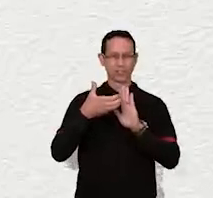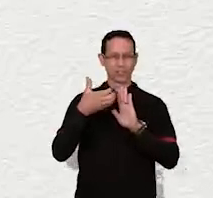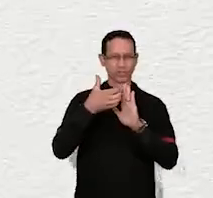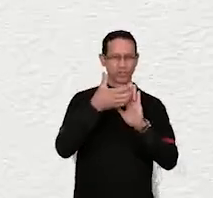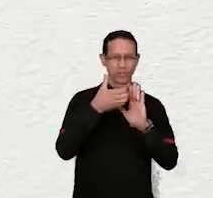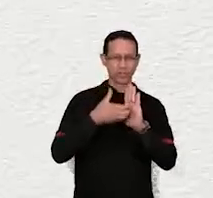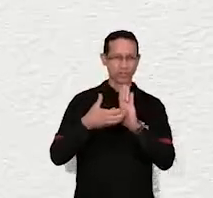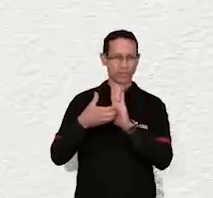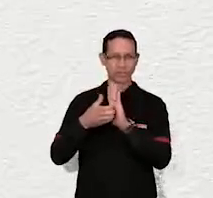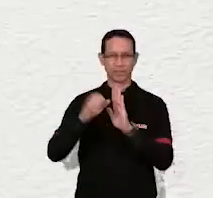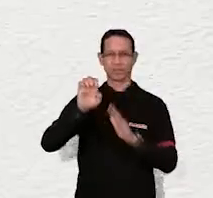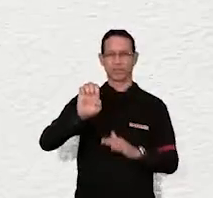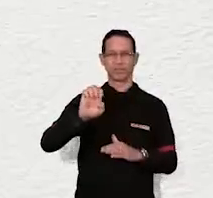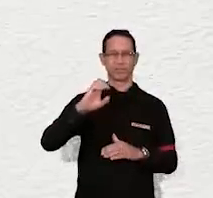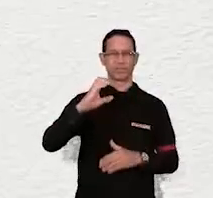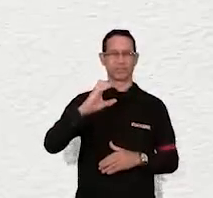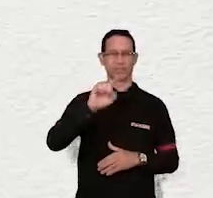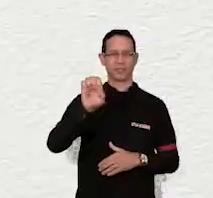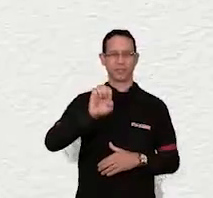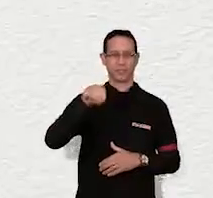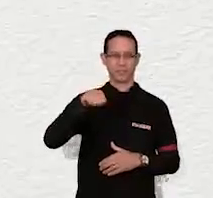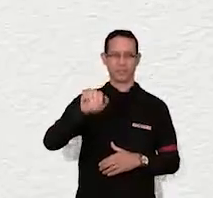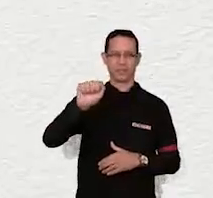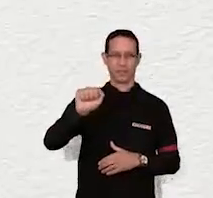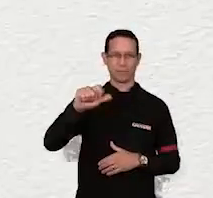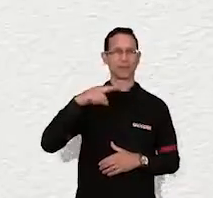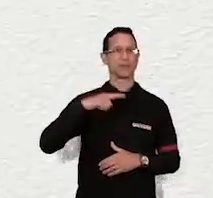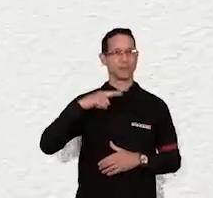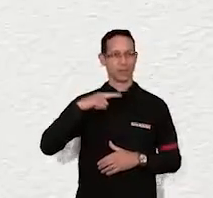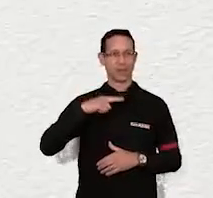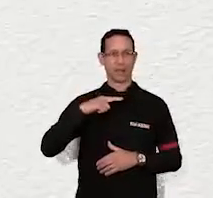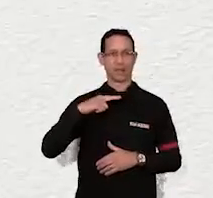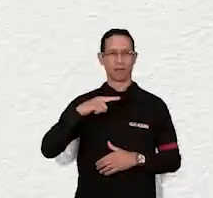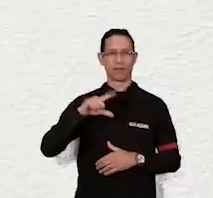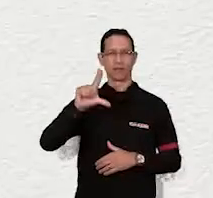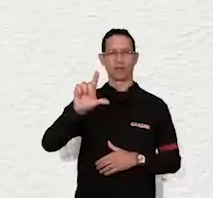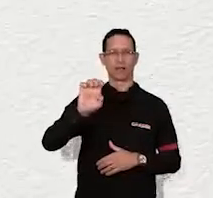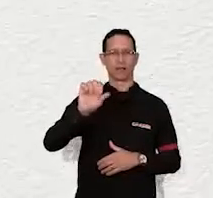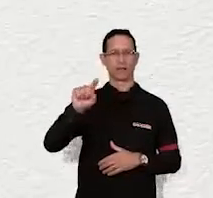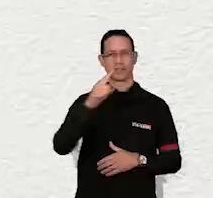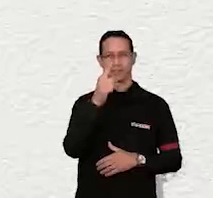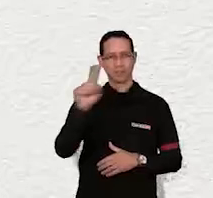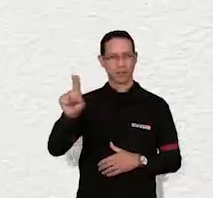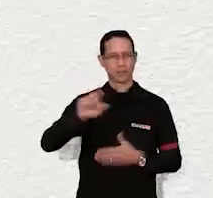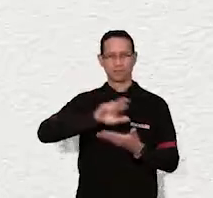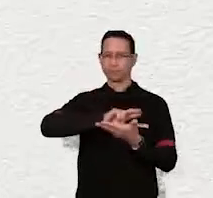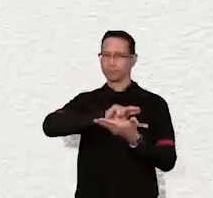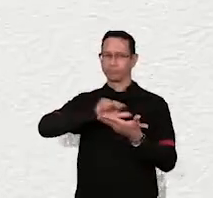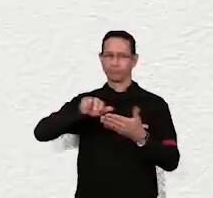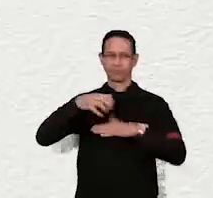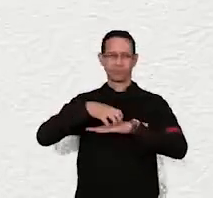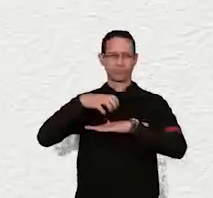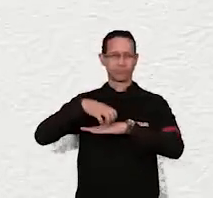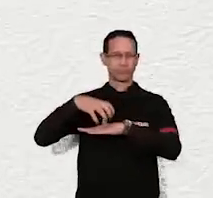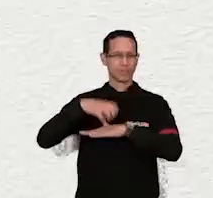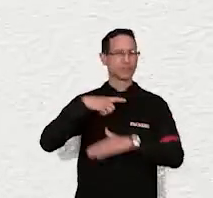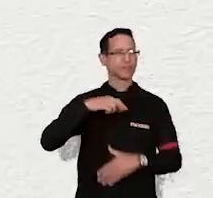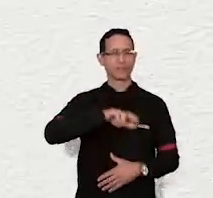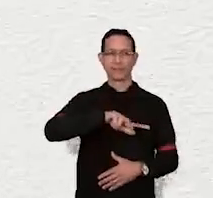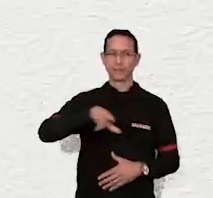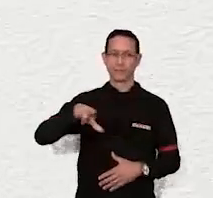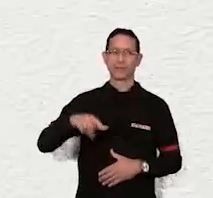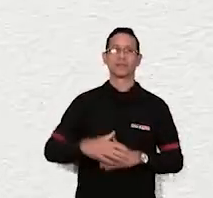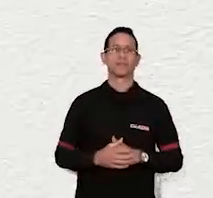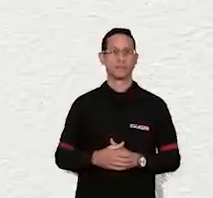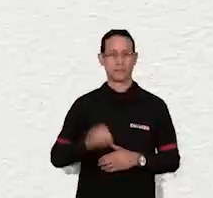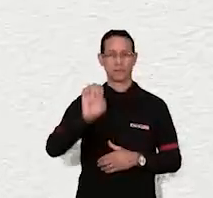o eczema, que a gente chama de eczema, é uma lesão eritematosa com diferentes graus de descamação e diferentes graus